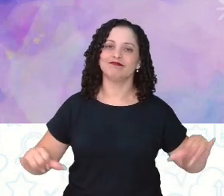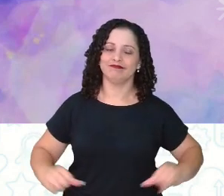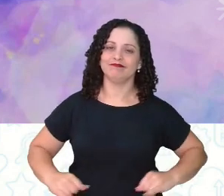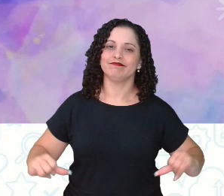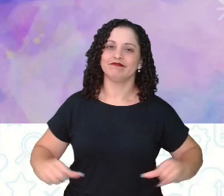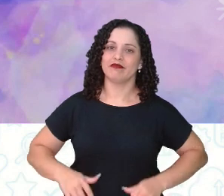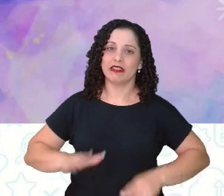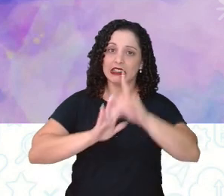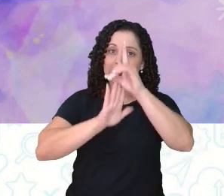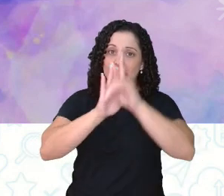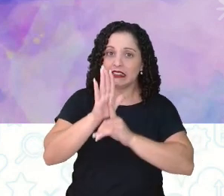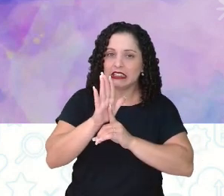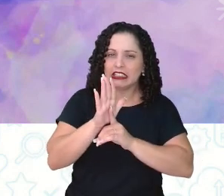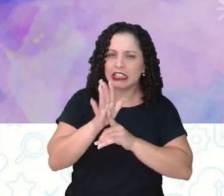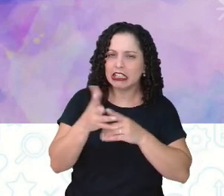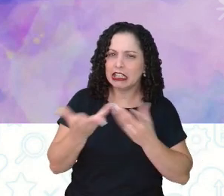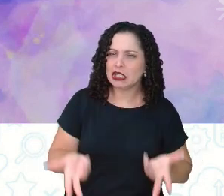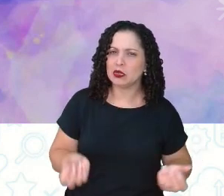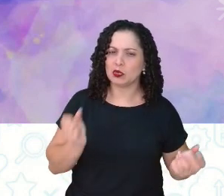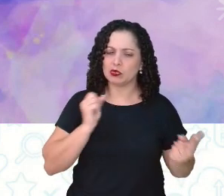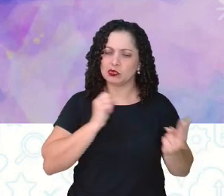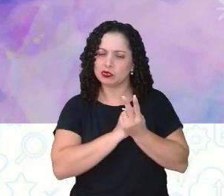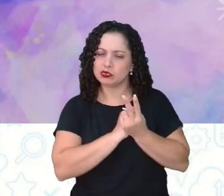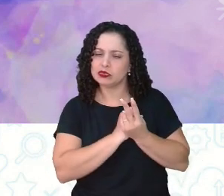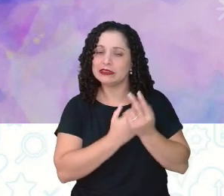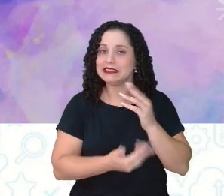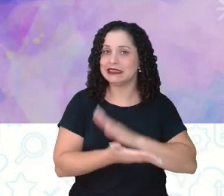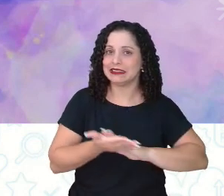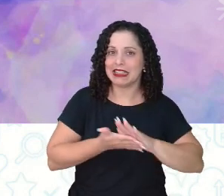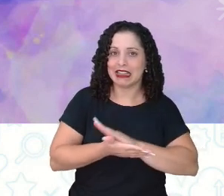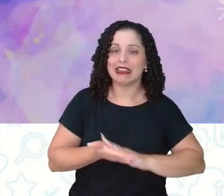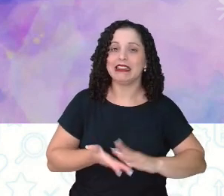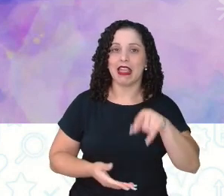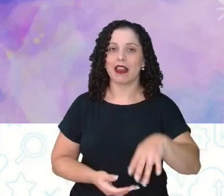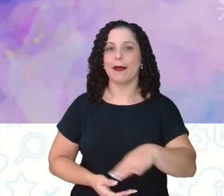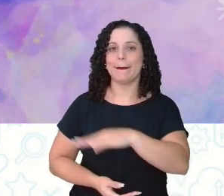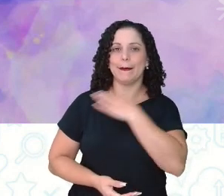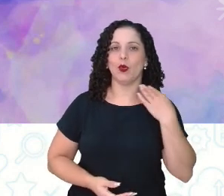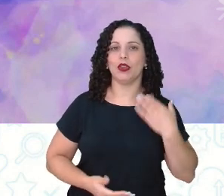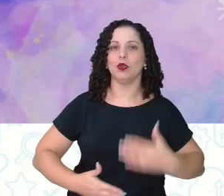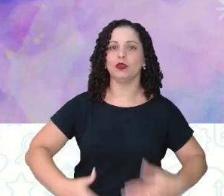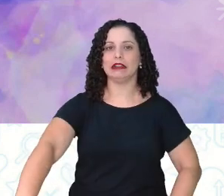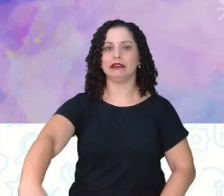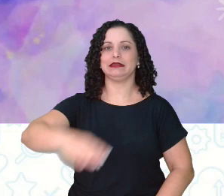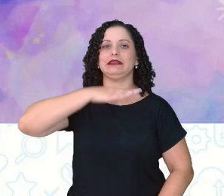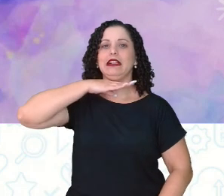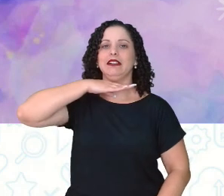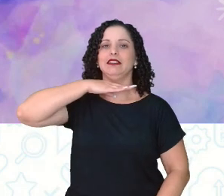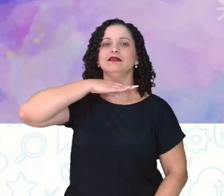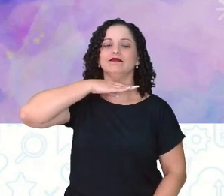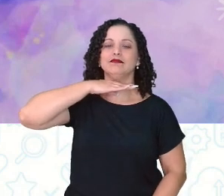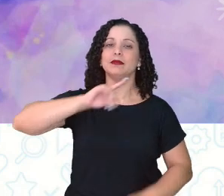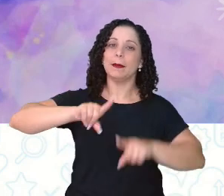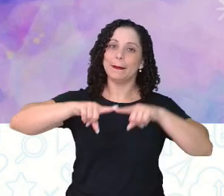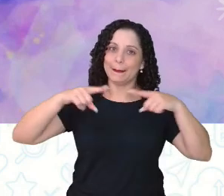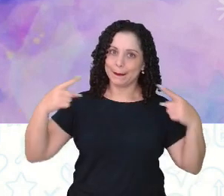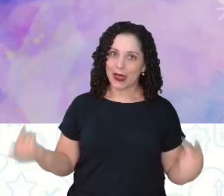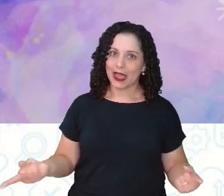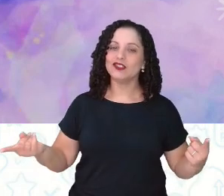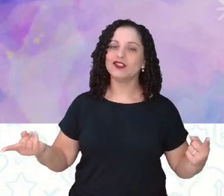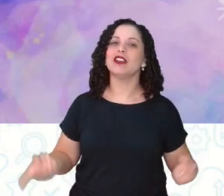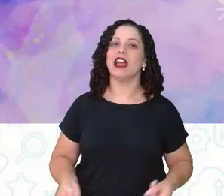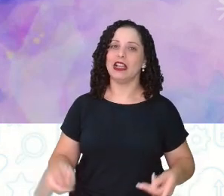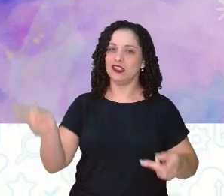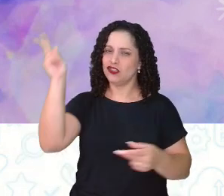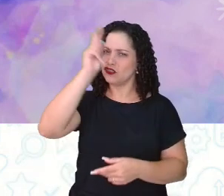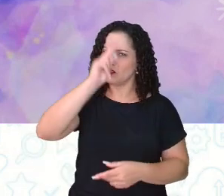nem direito ali a uma defesa e ela foi morta na guilhotina, mas deixou o seu legado aí, né? Então, ela é